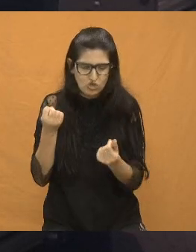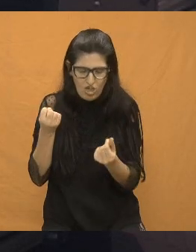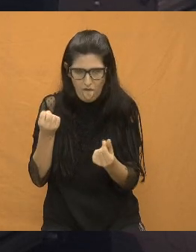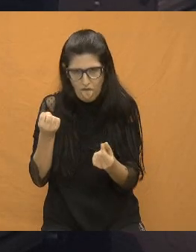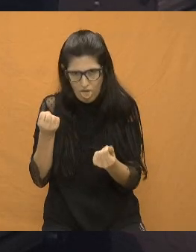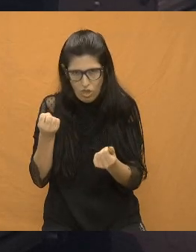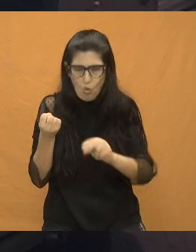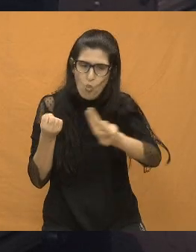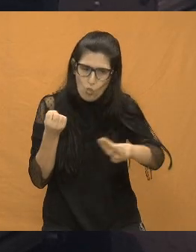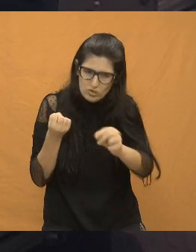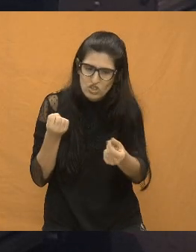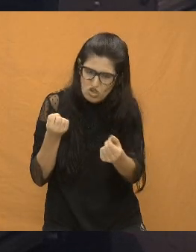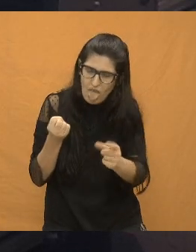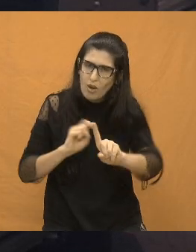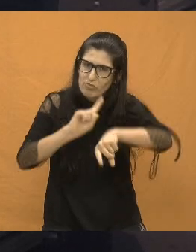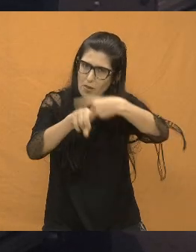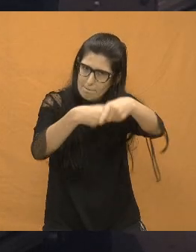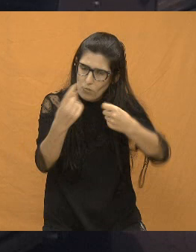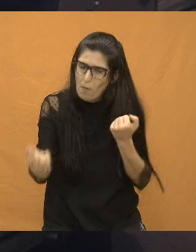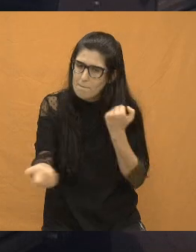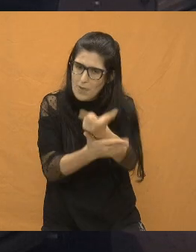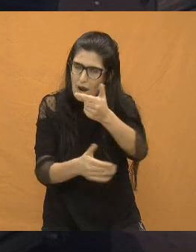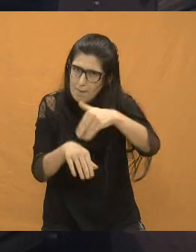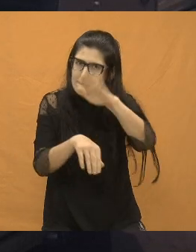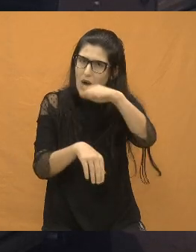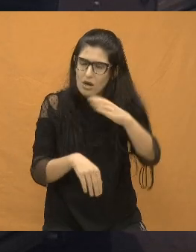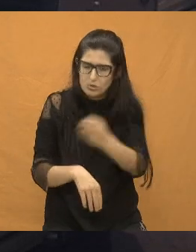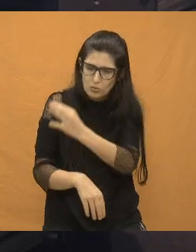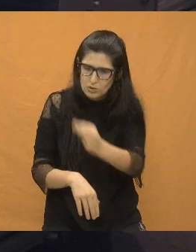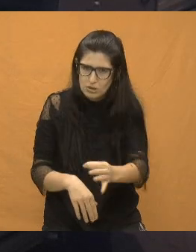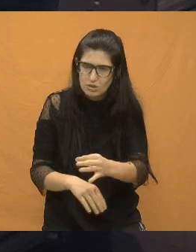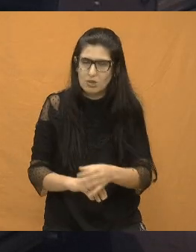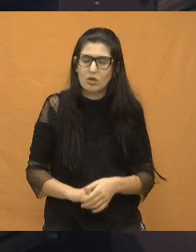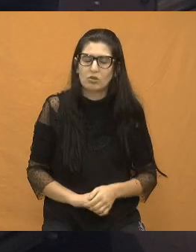dentro. 240 milhões. Nos 60, né?